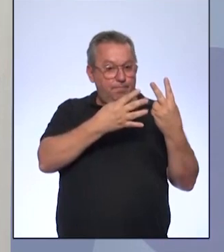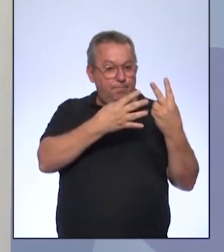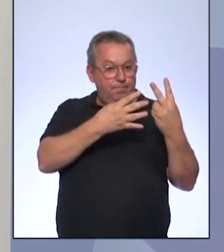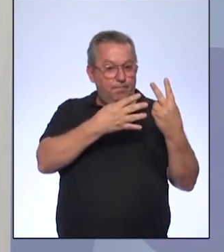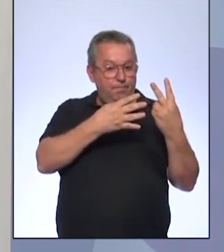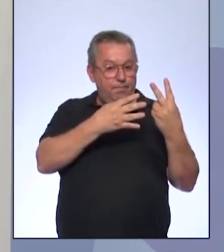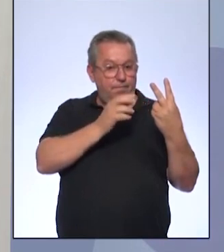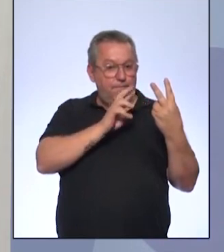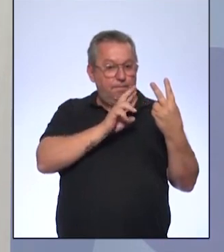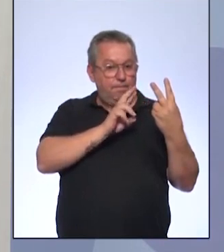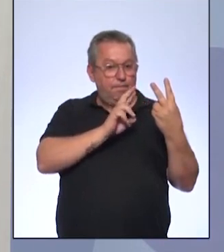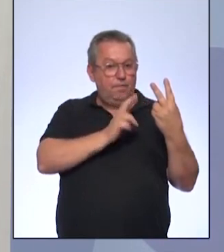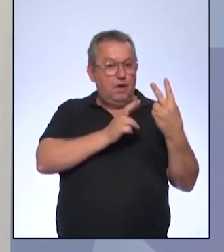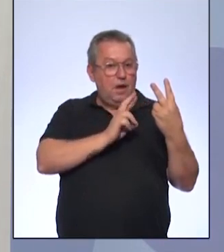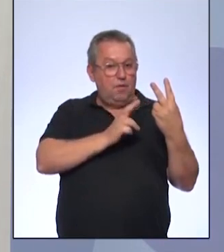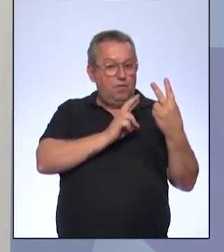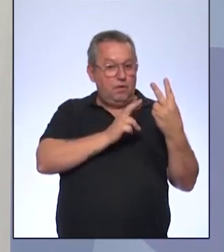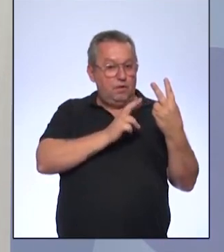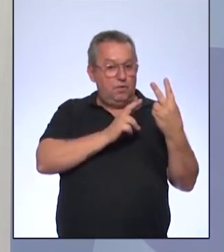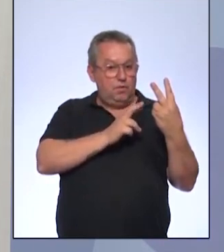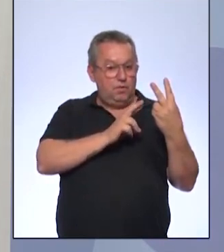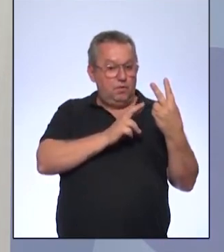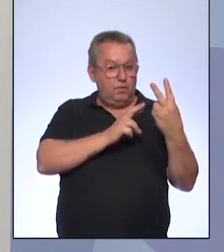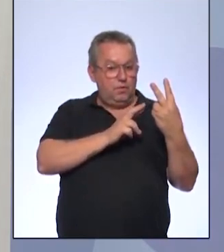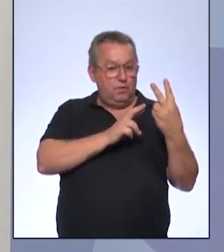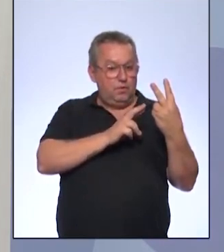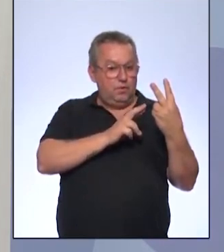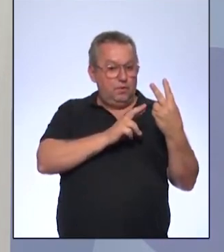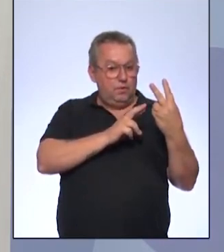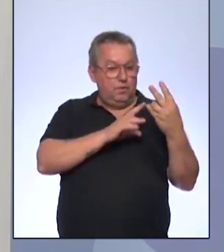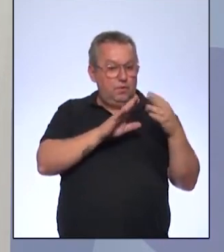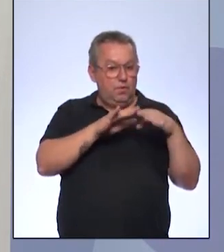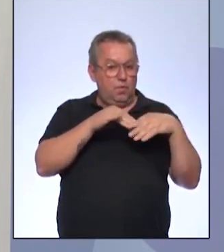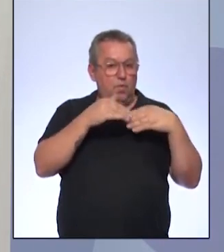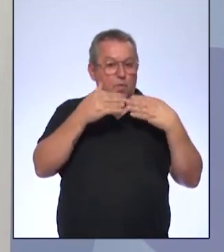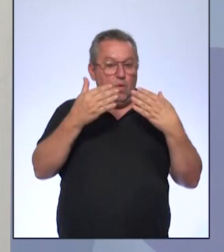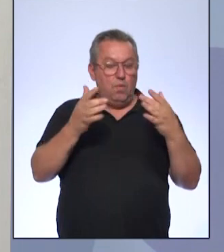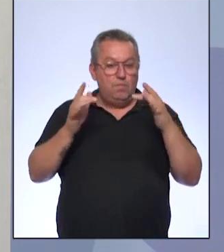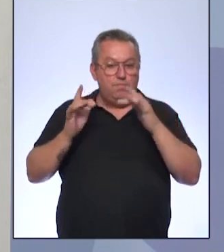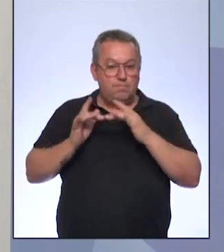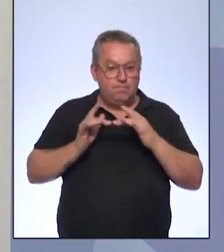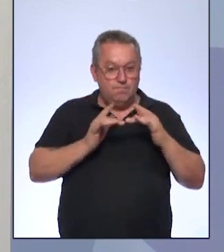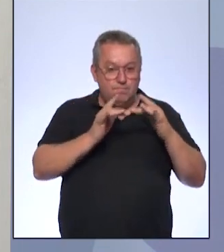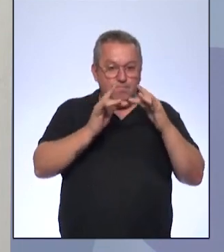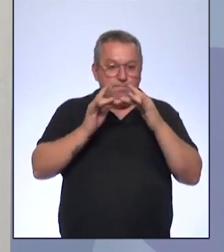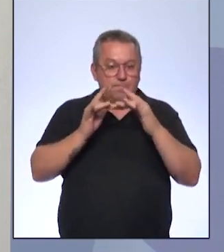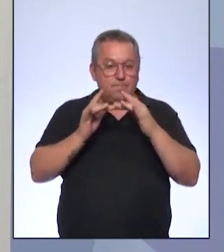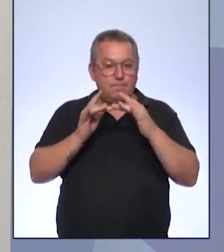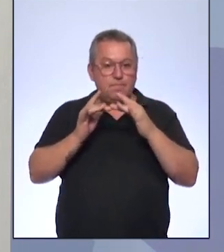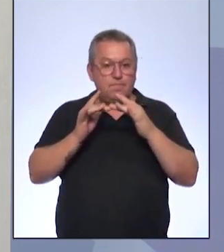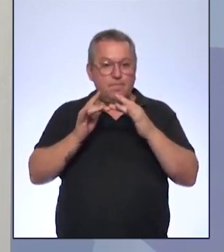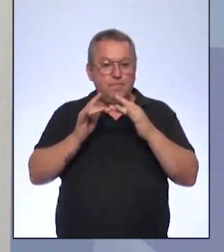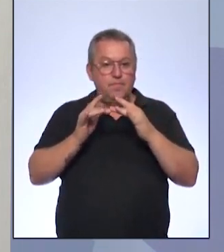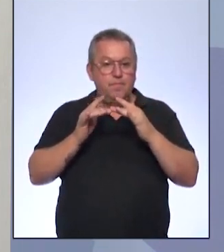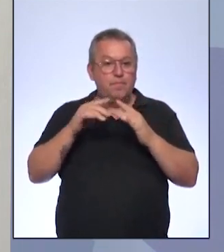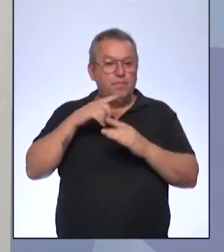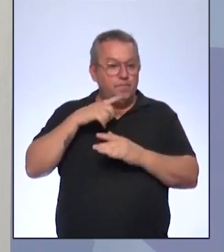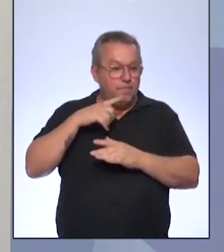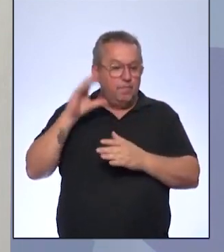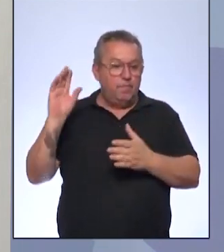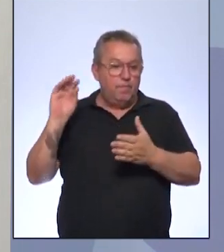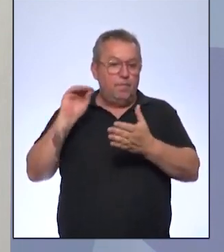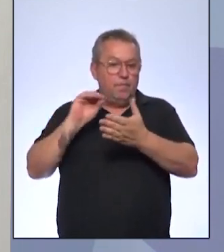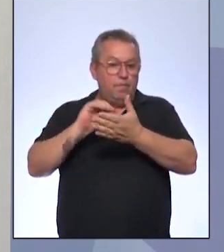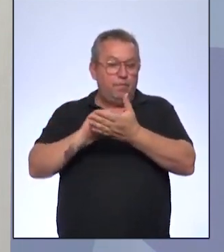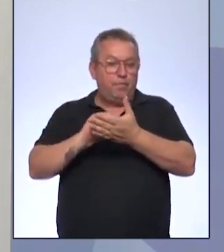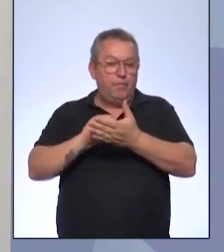o radicando. Qual que é essa relação? Que daí tem mais um detalhe, que a gente já